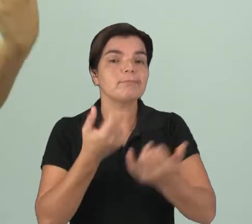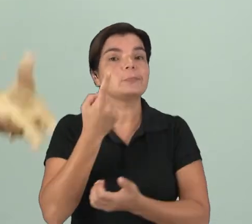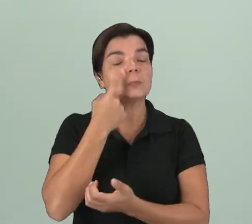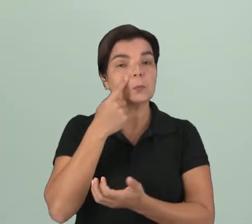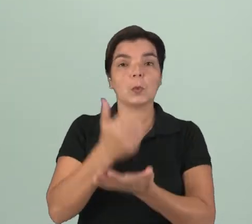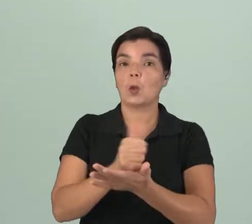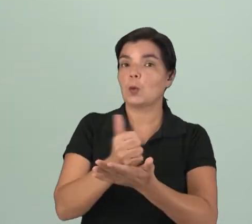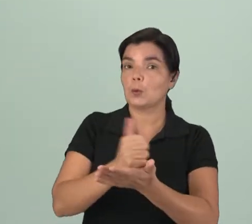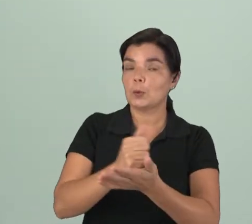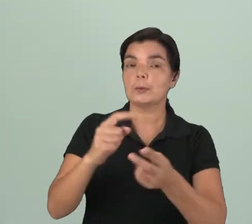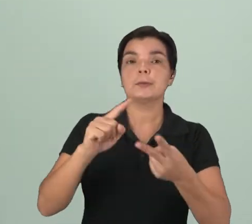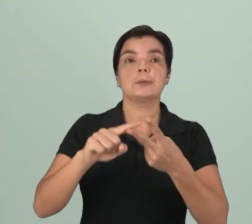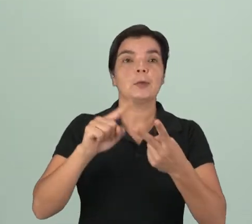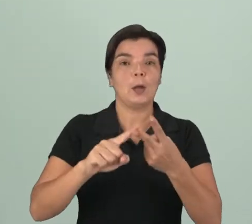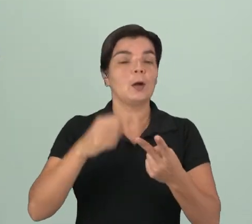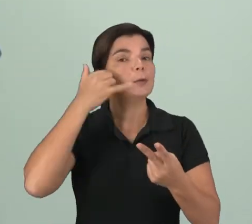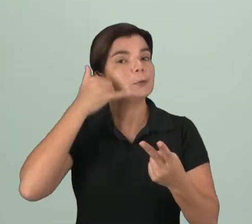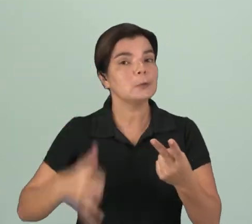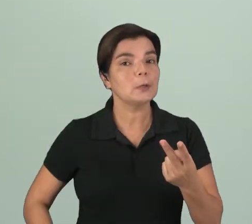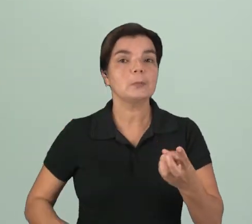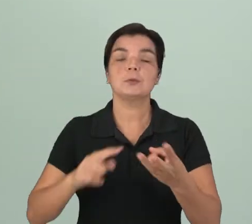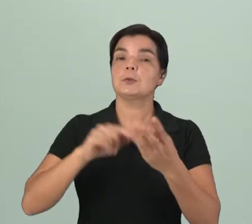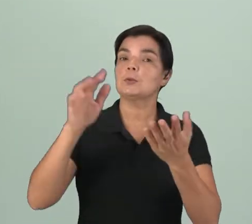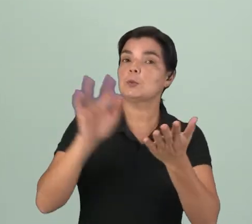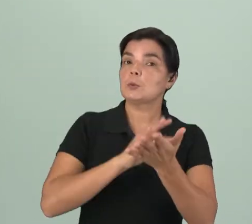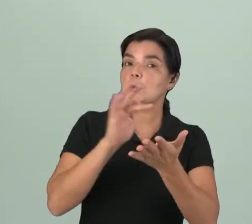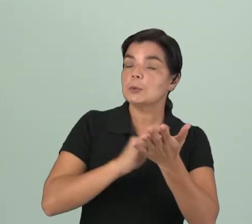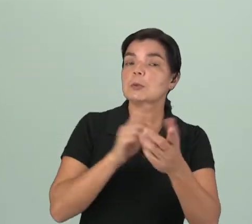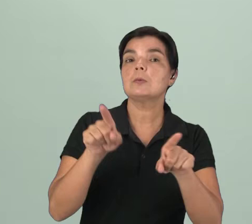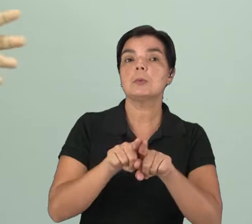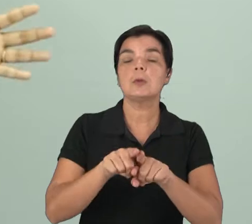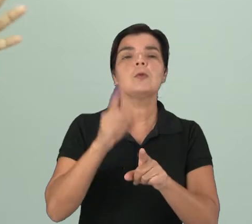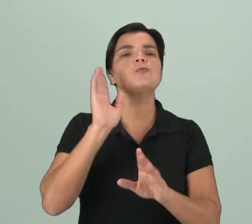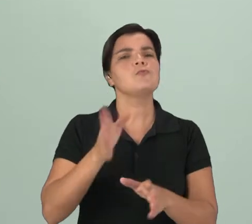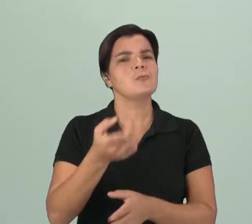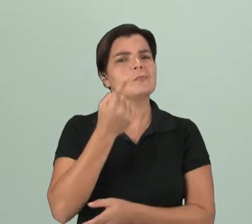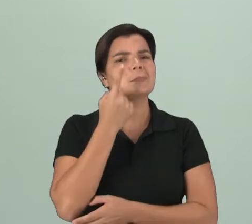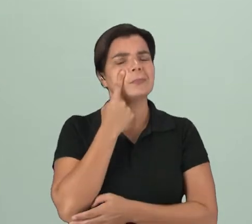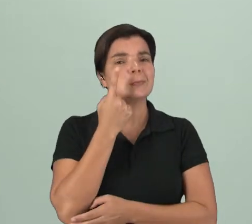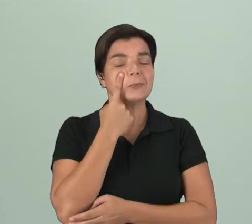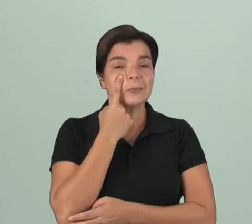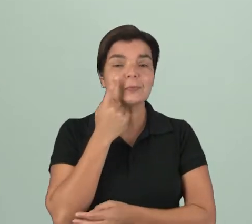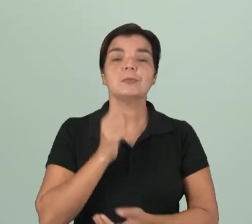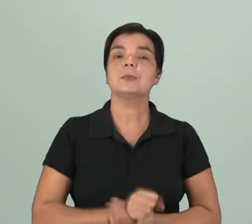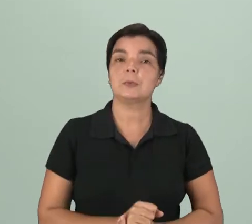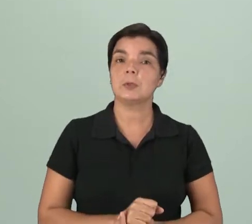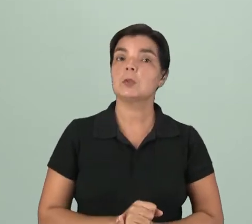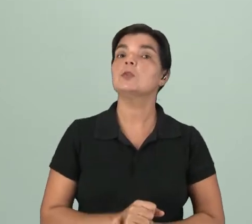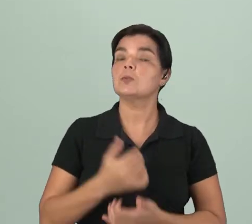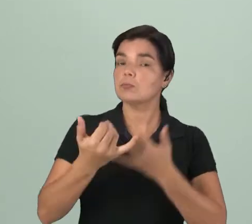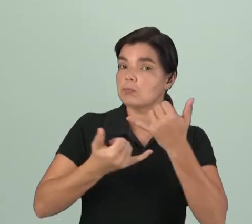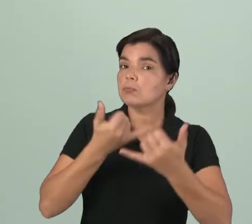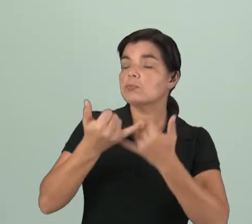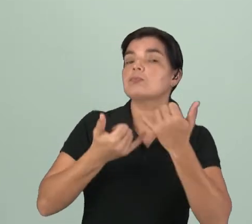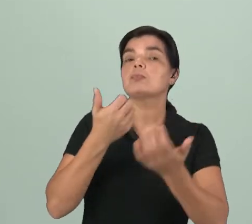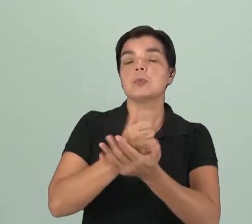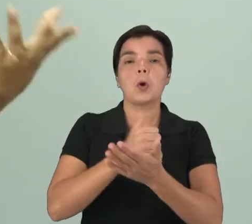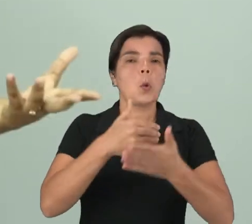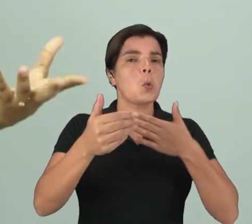viu, videogame, consoles, celulares, tablets. Então, a gente já viu que eles são